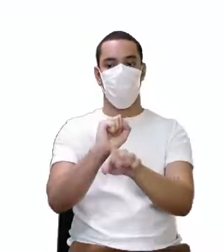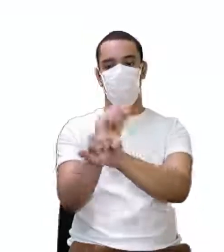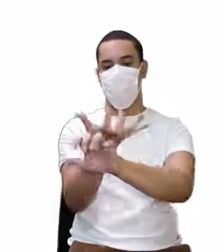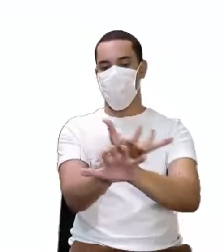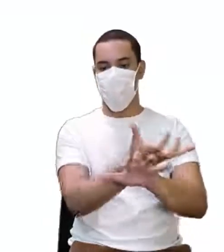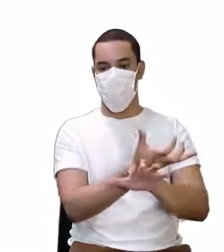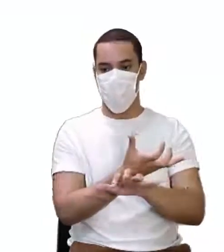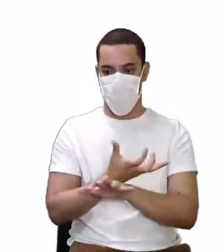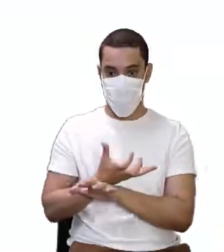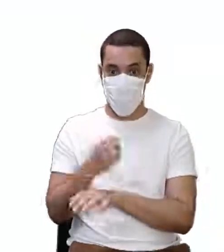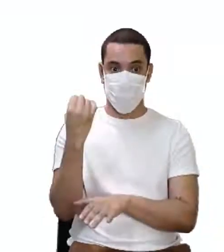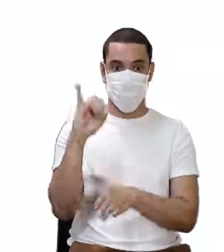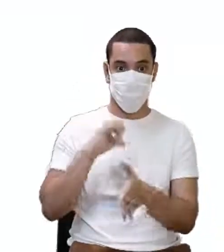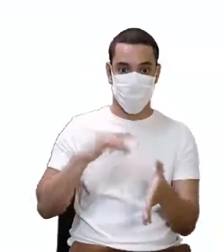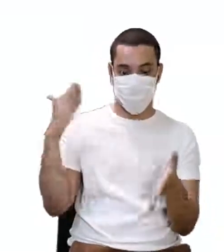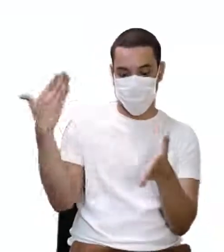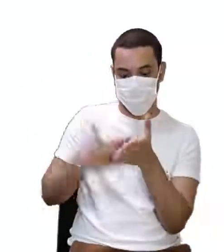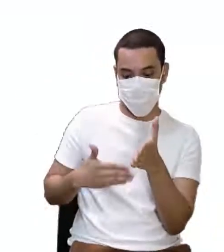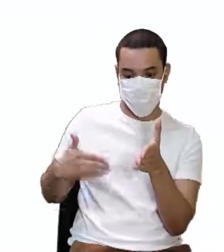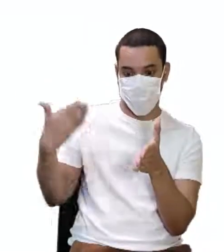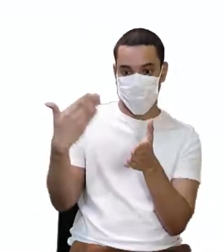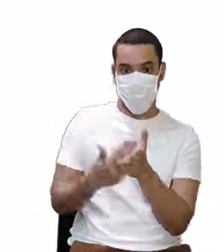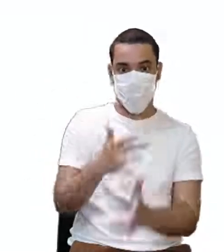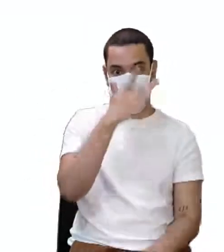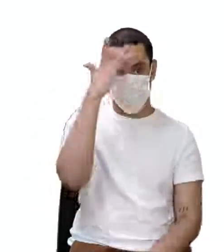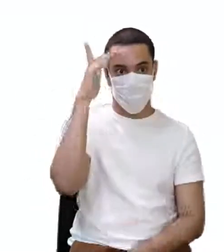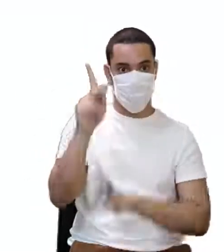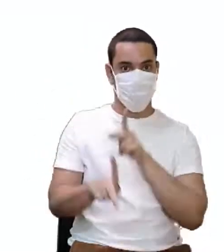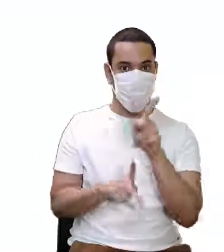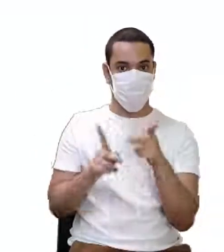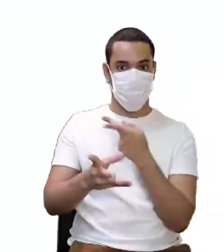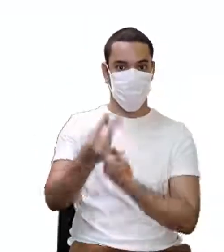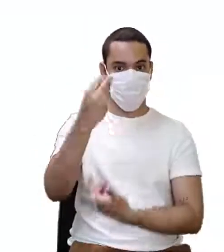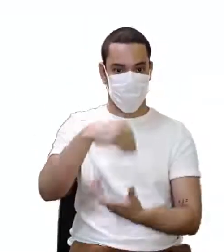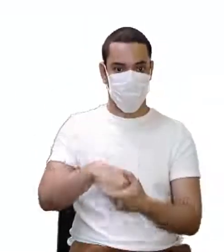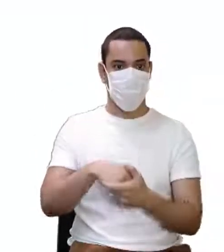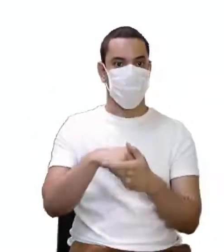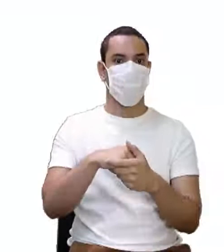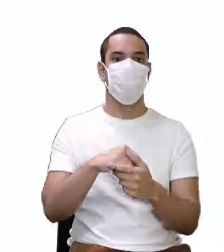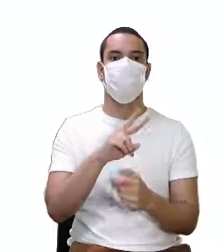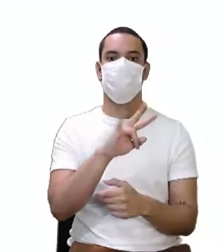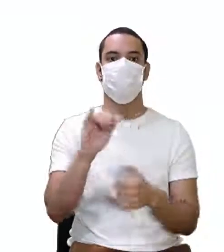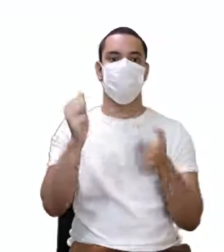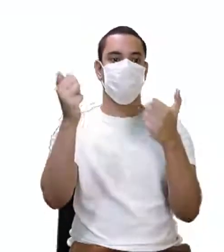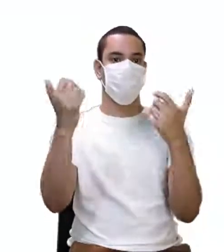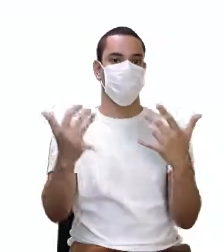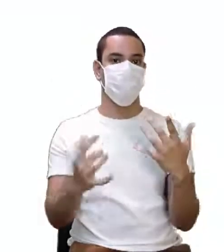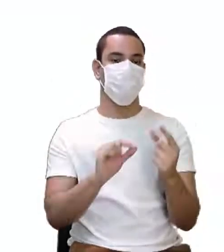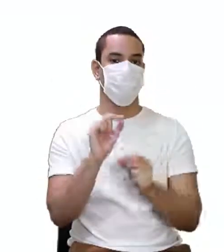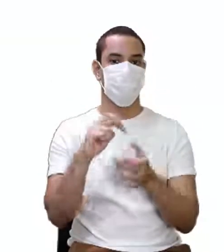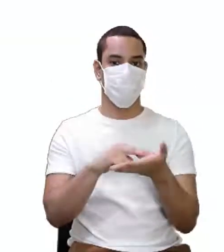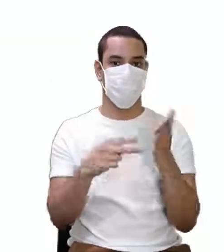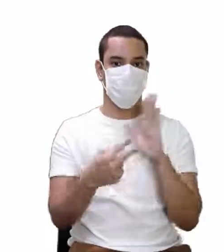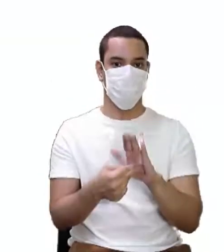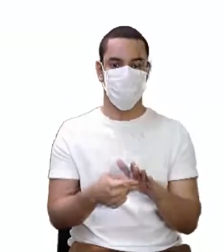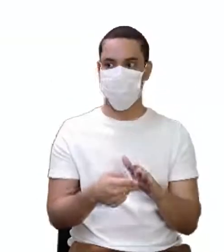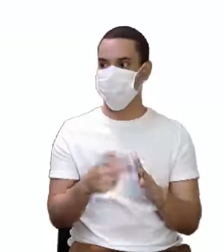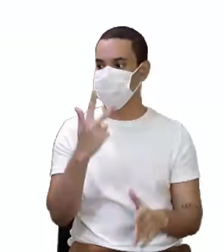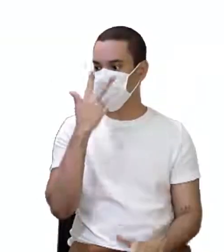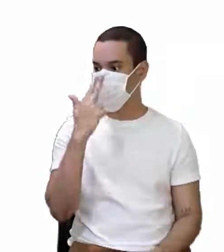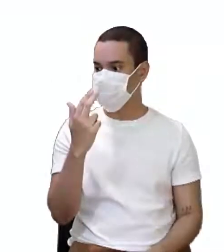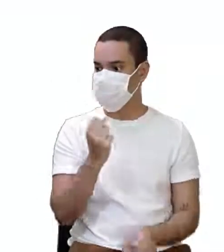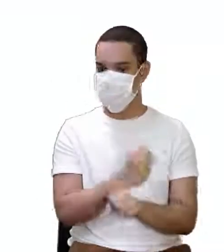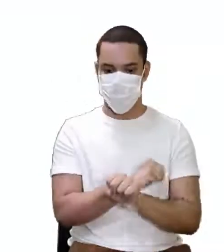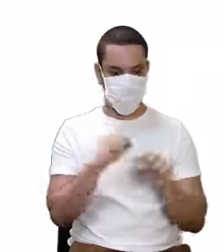Se isso vai estar limitando esses indivíduos nessas populações, isso vai se tornar um abismo entre esses indivíduos